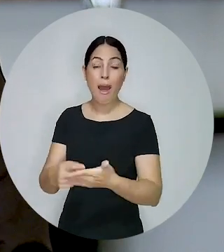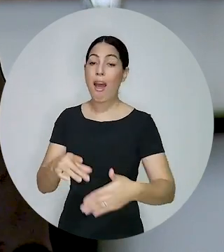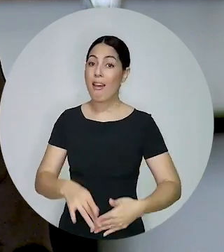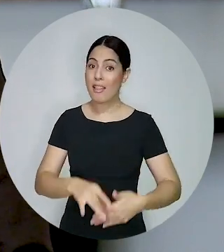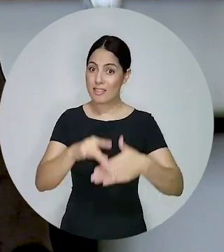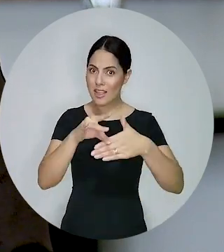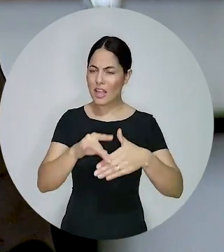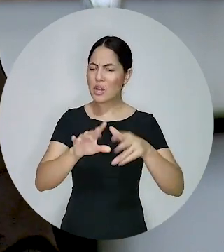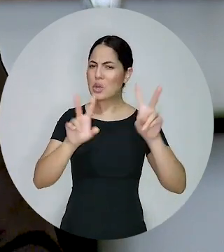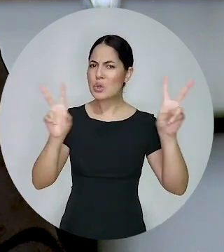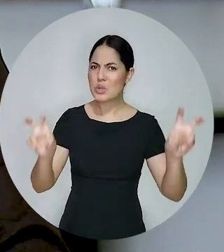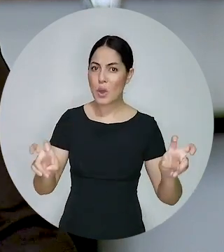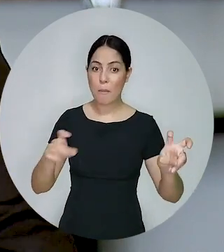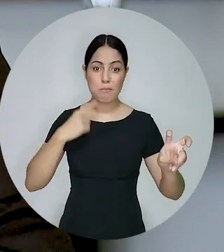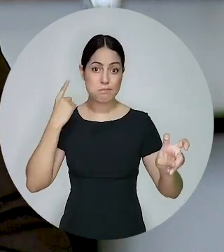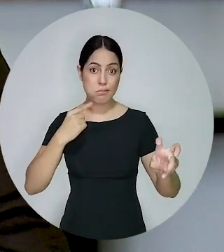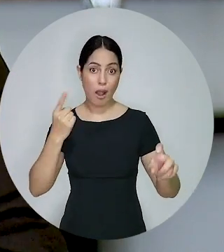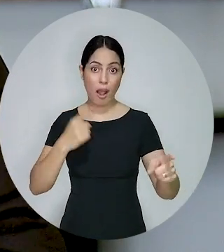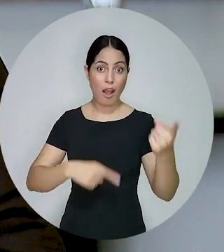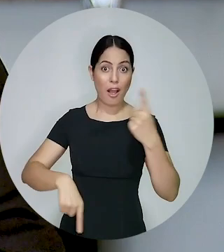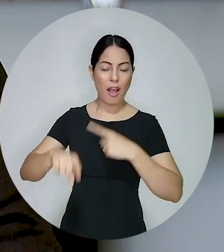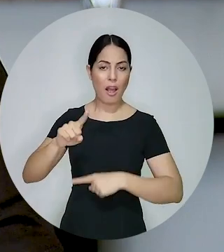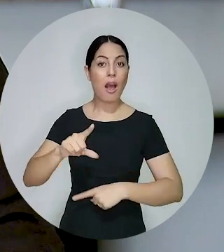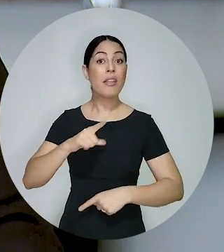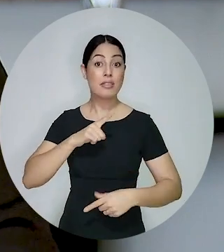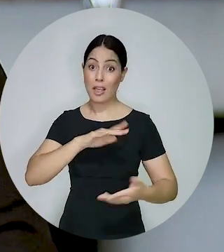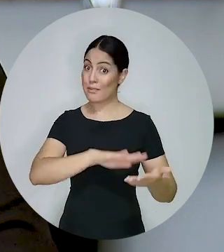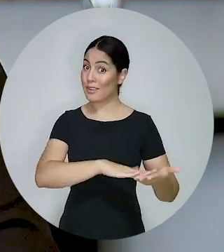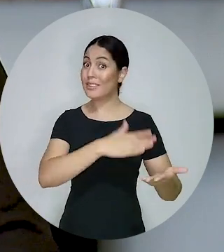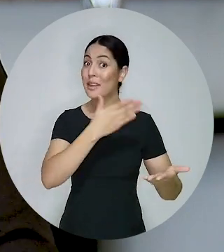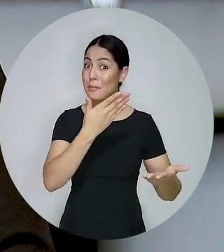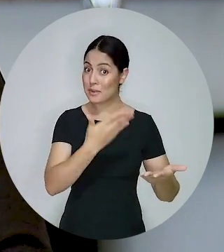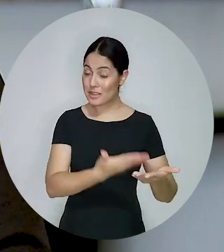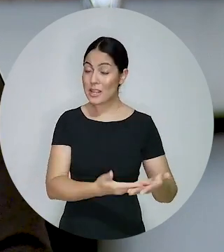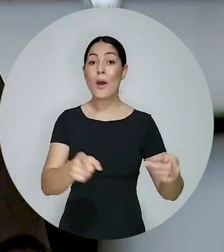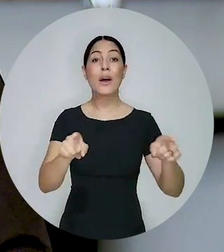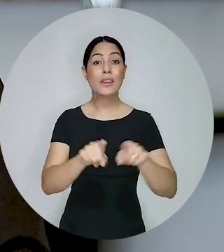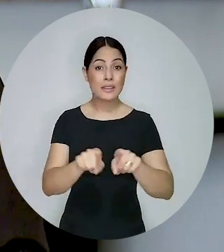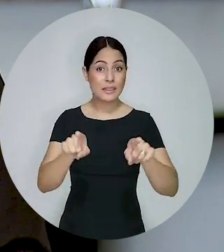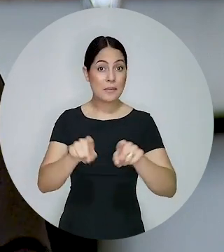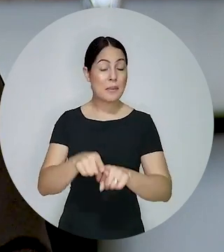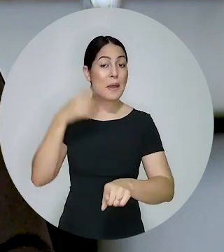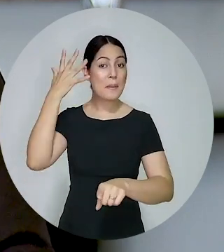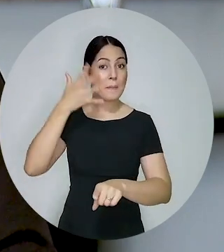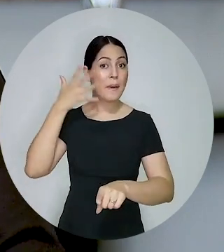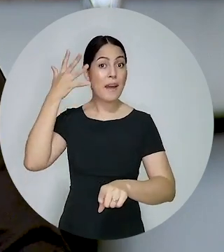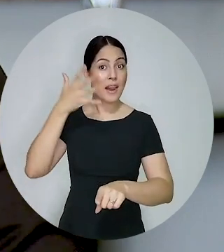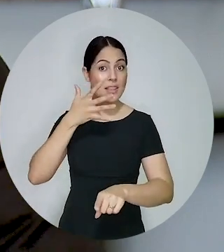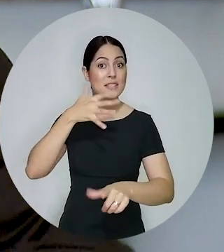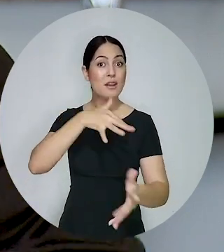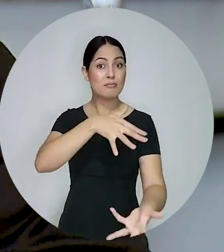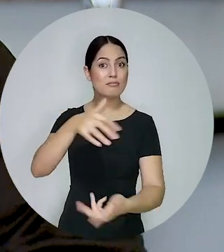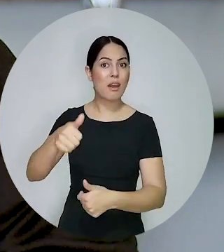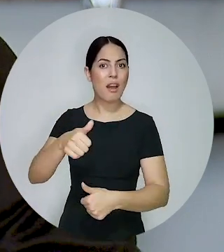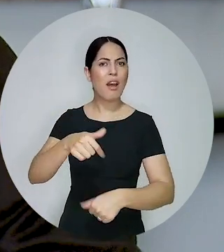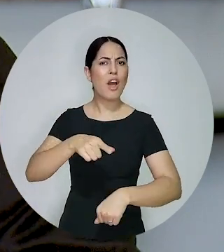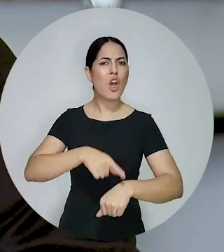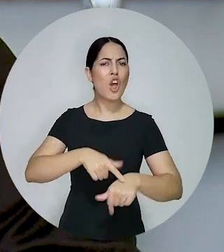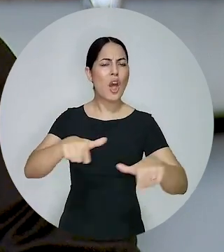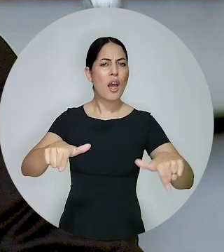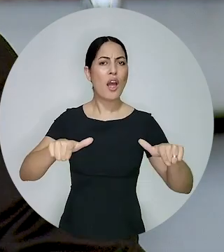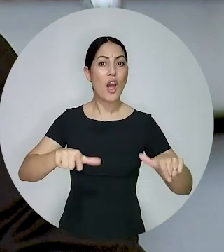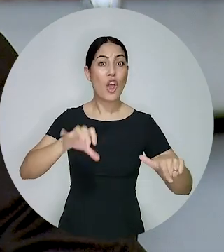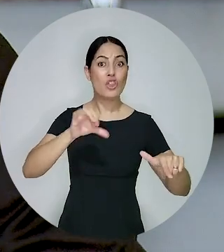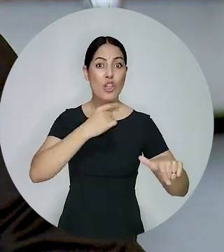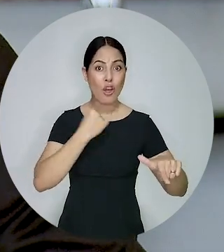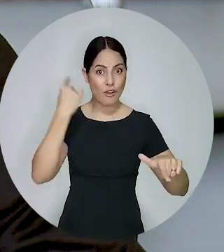da advocacia. O evento contou com tradução simultânea, palestrantes do exterior e certificação de 9